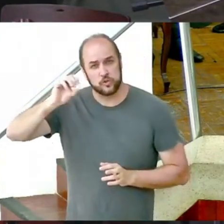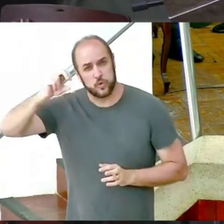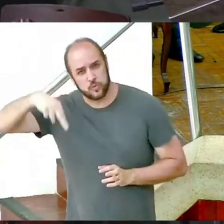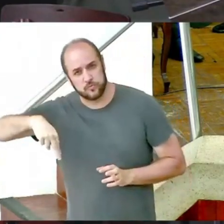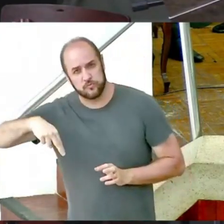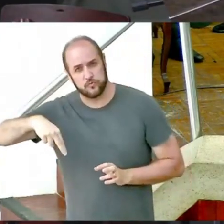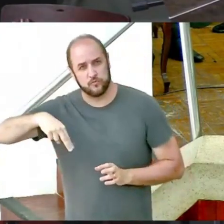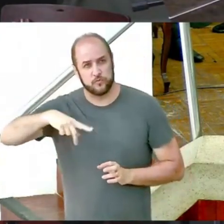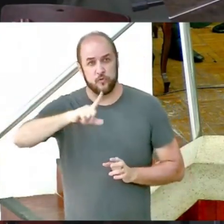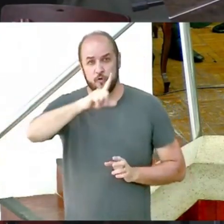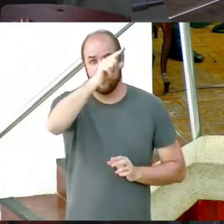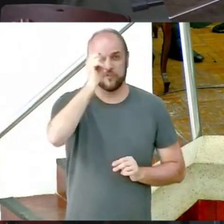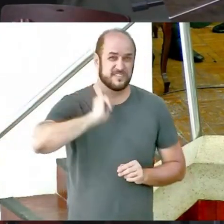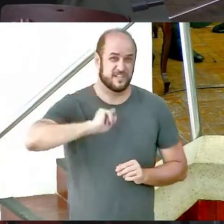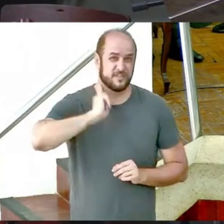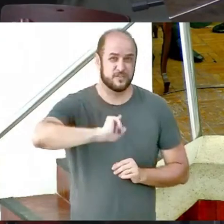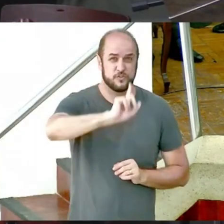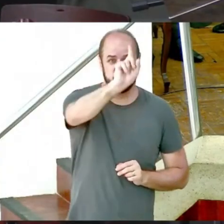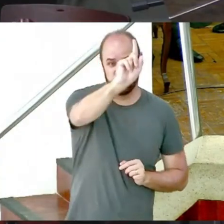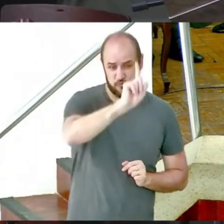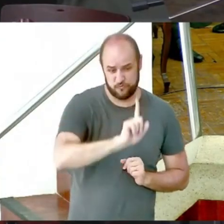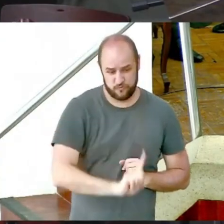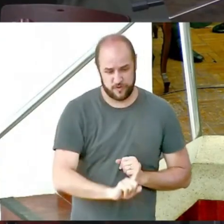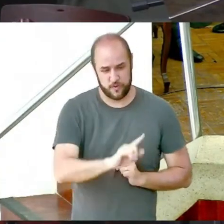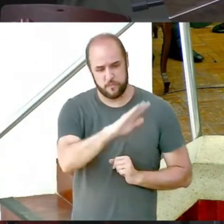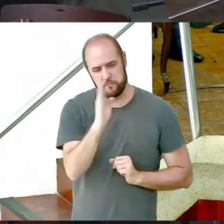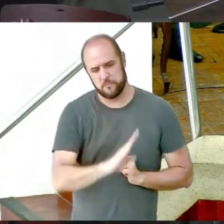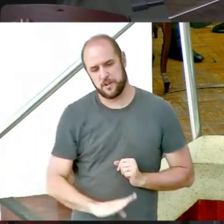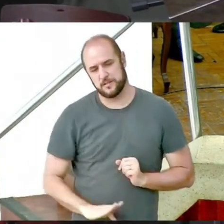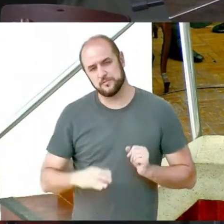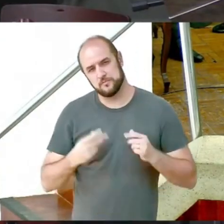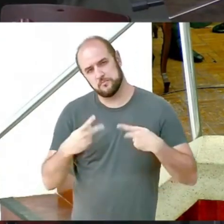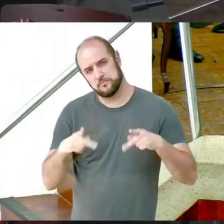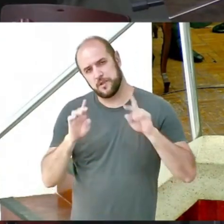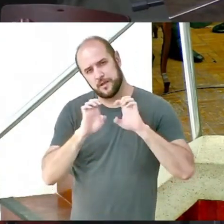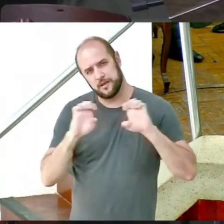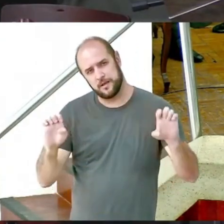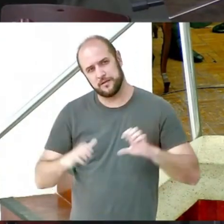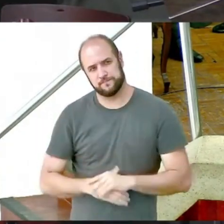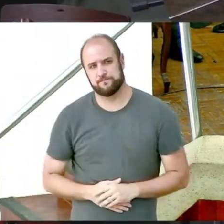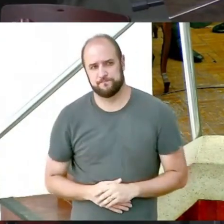para pregar o evangelho em terras brasileiras.